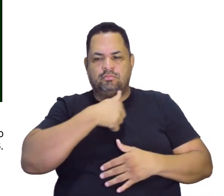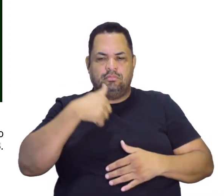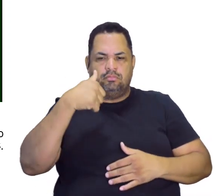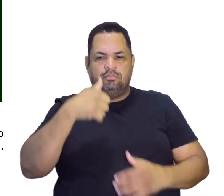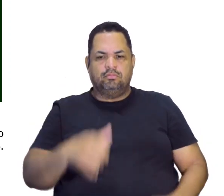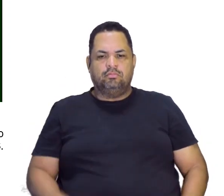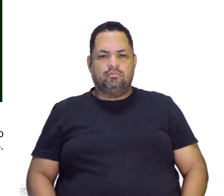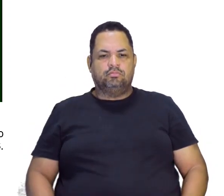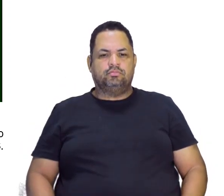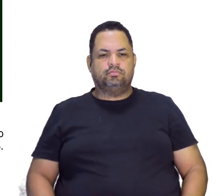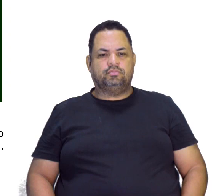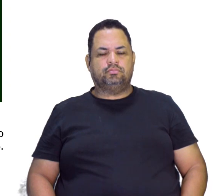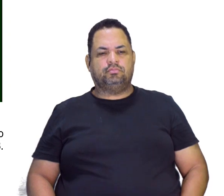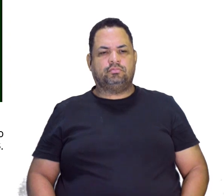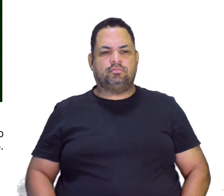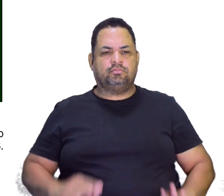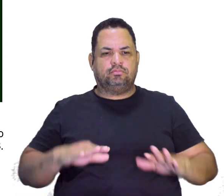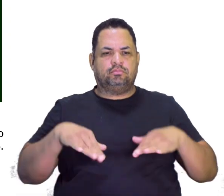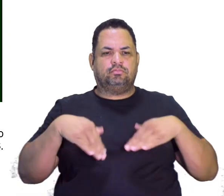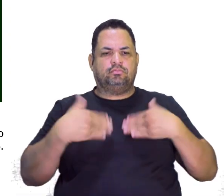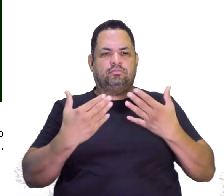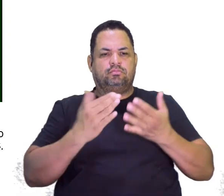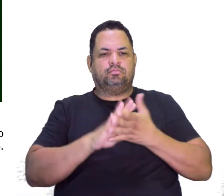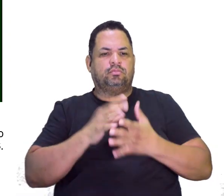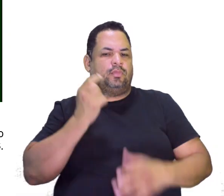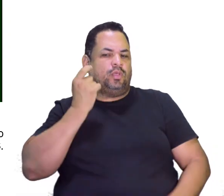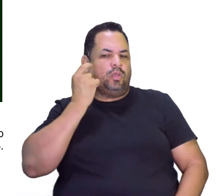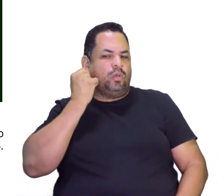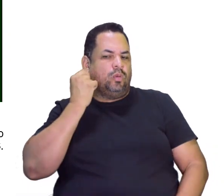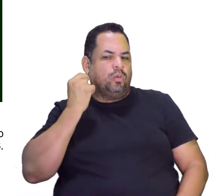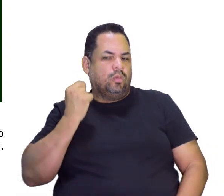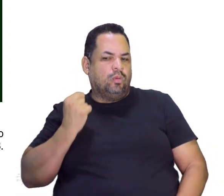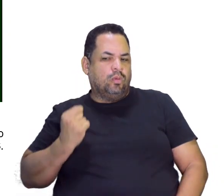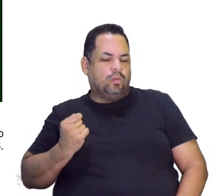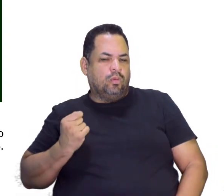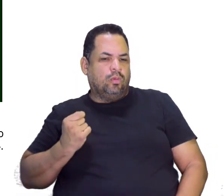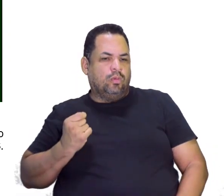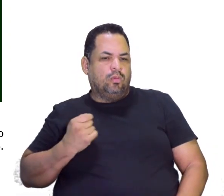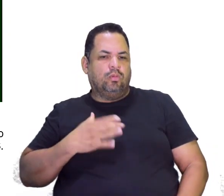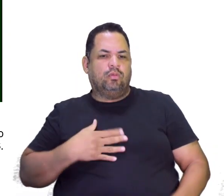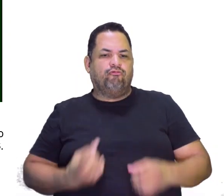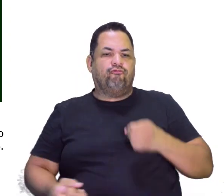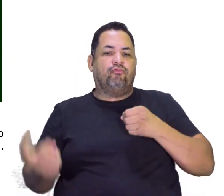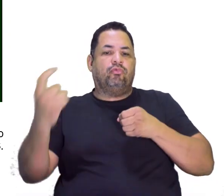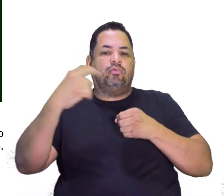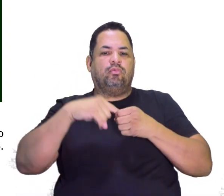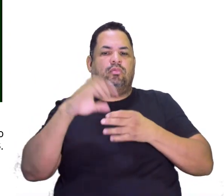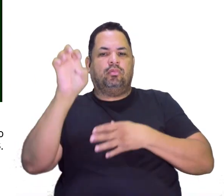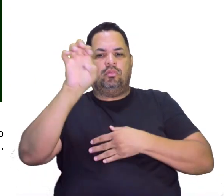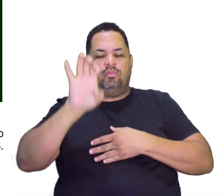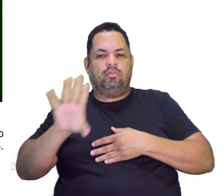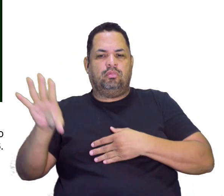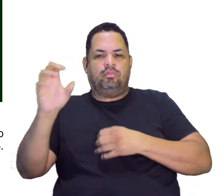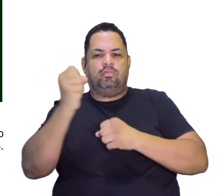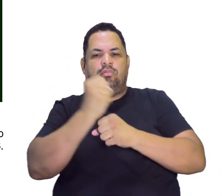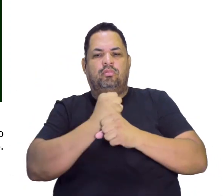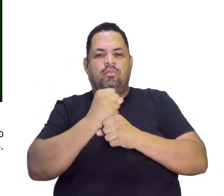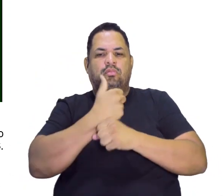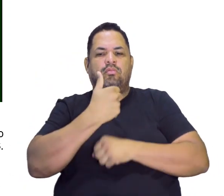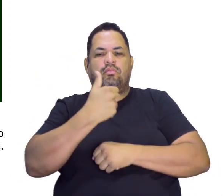daqui pra frente né quando Tacila retornou da Europa em